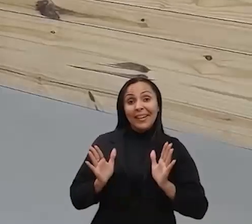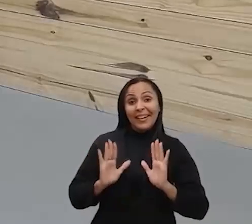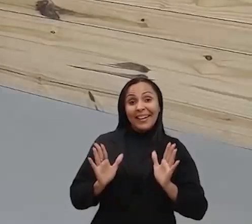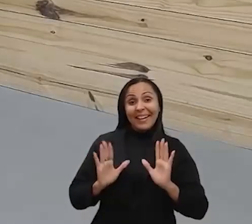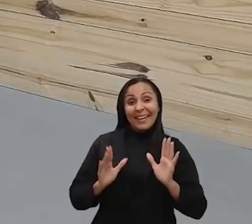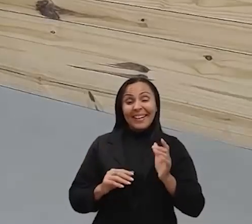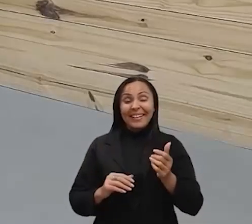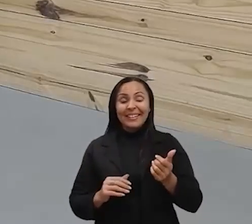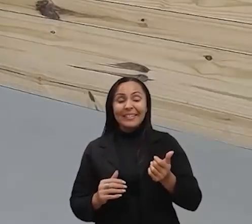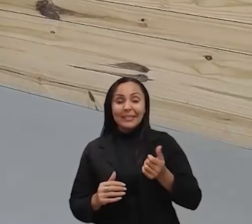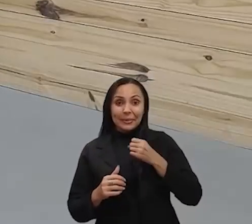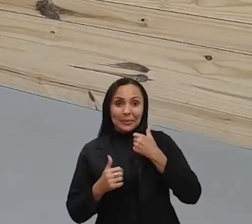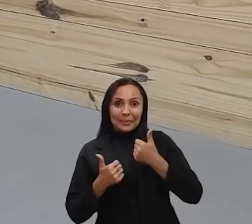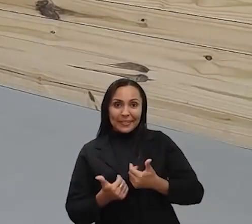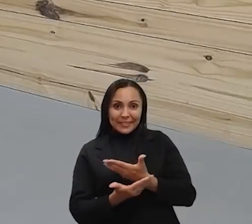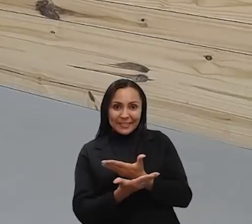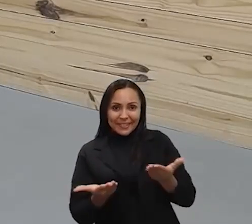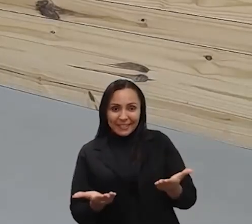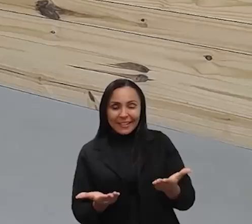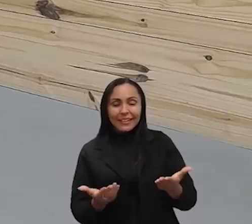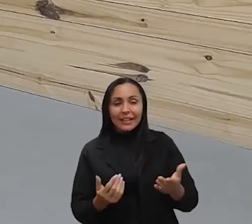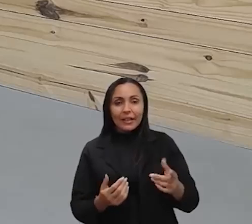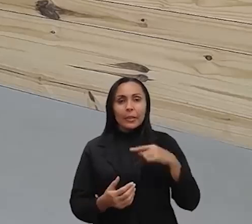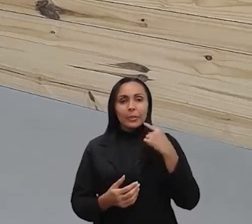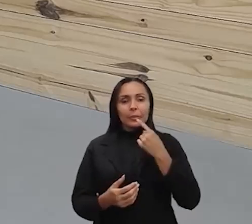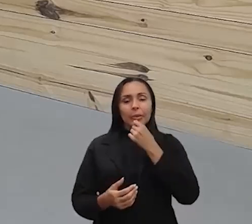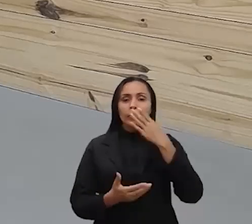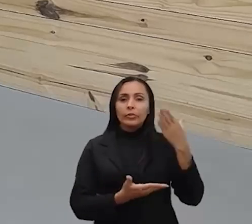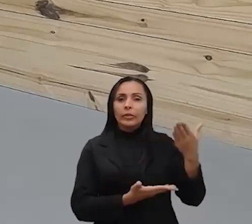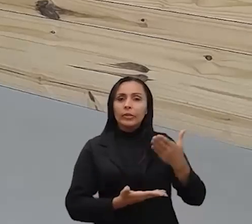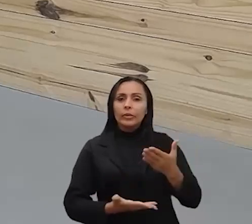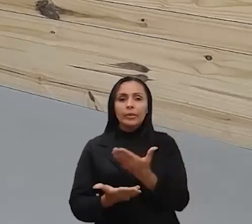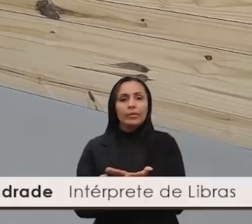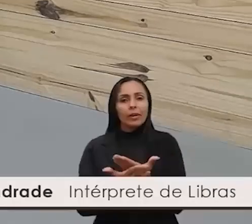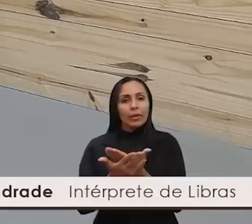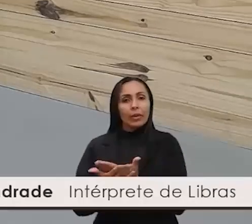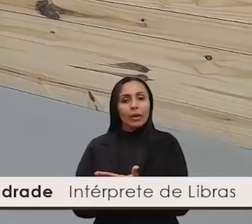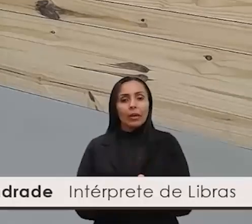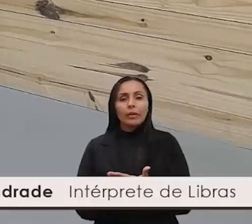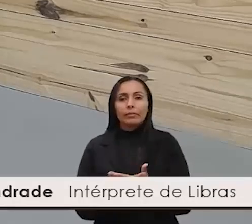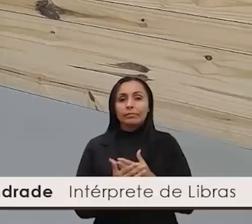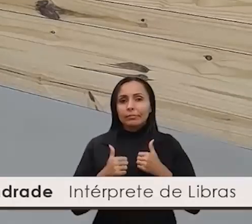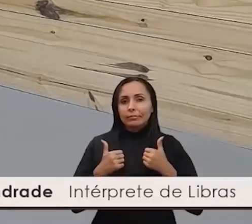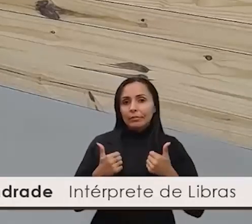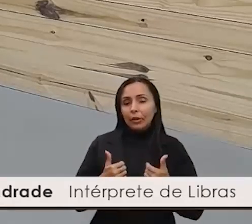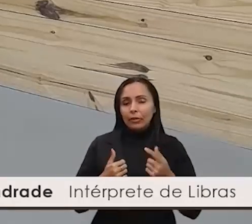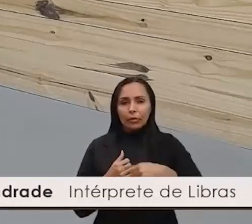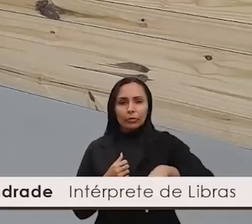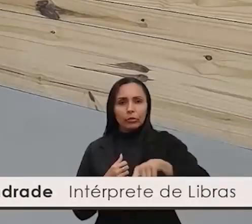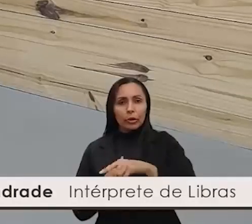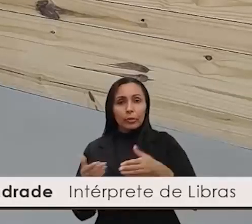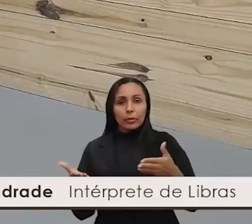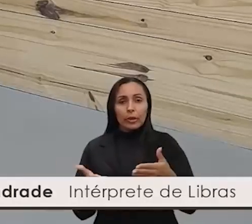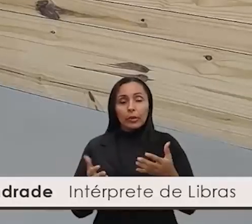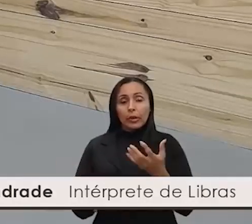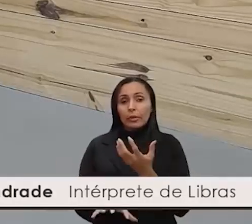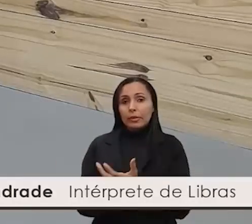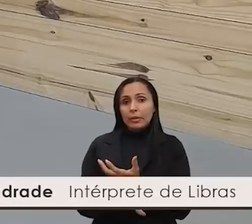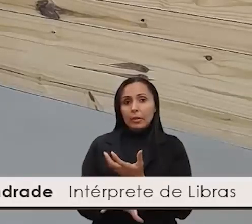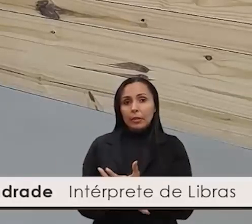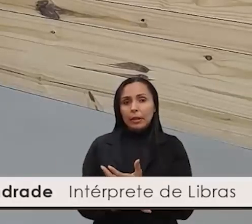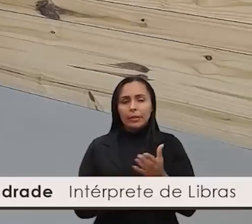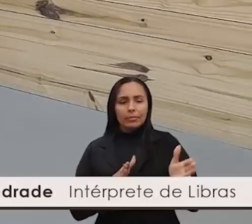Fala, estudantes, como é que vocês estão? Bem-vindos a mais uma aula, tá certo? Estamos aqui com a disciplina